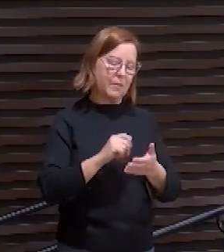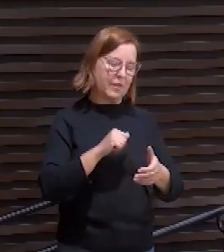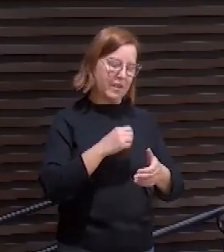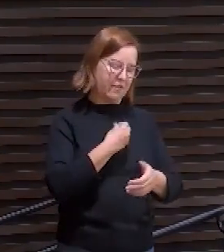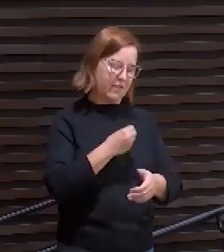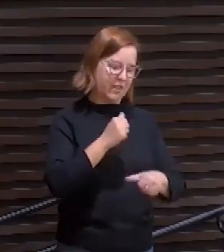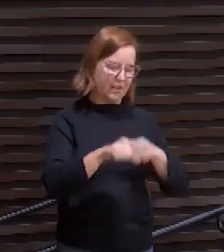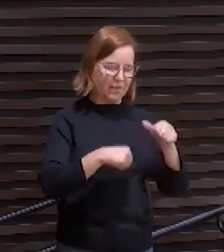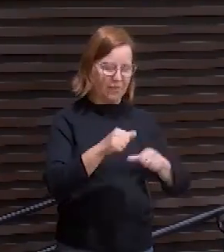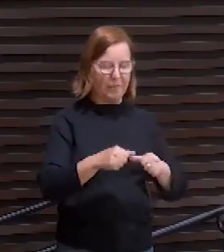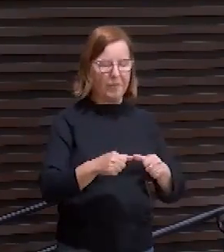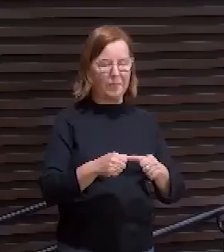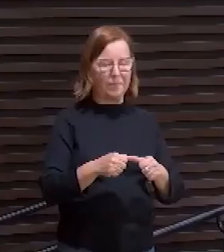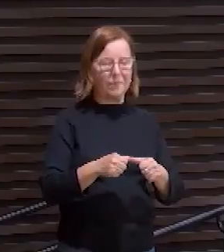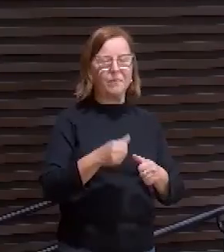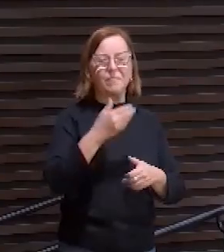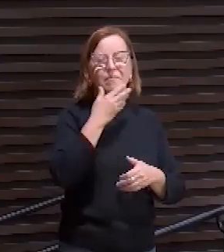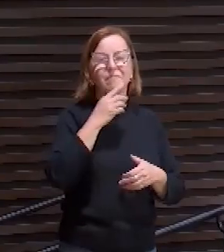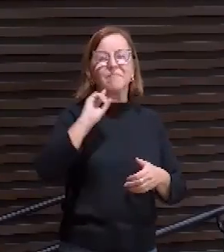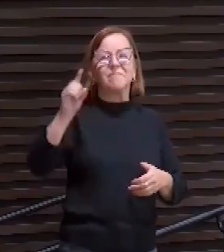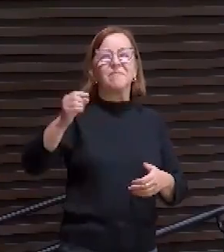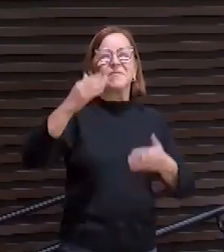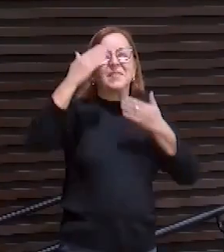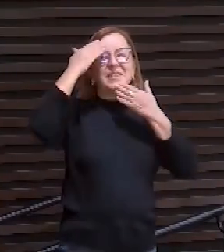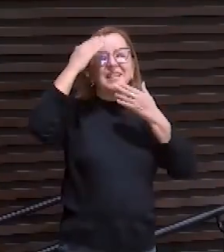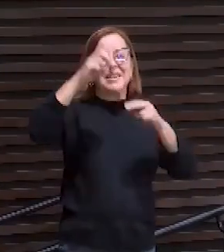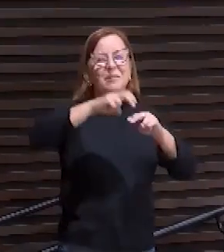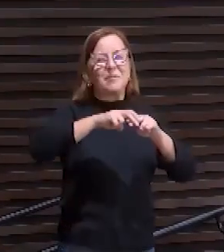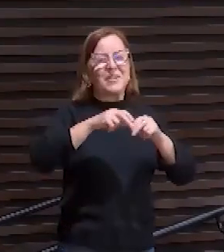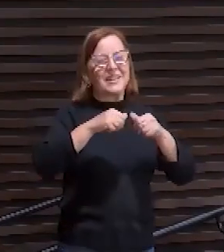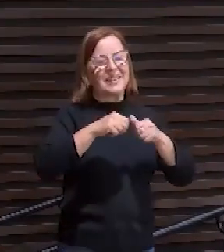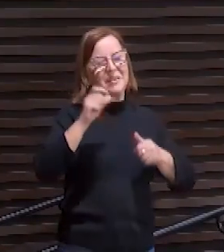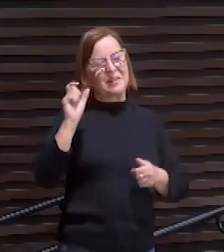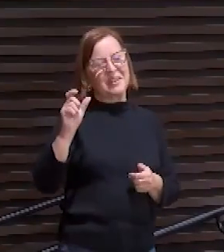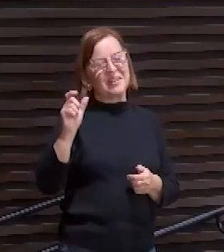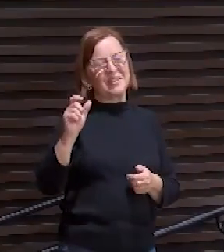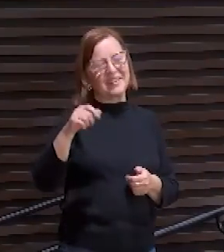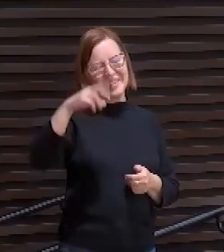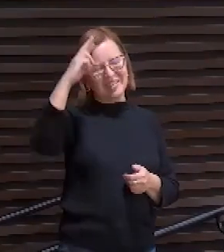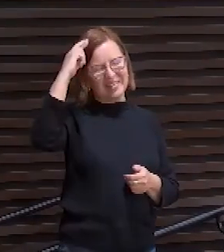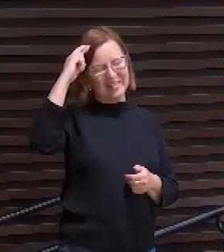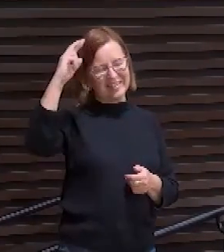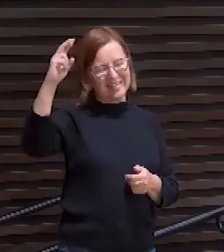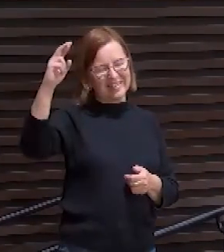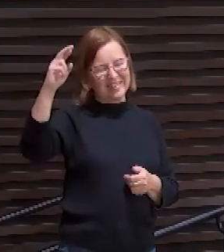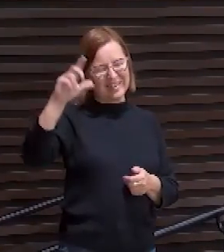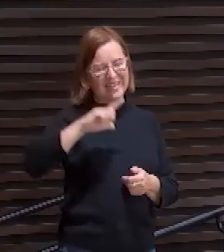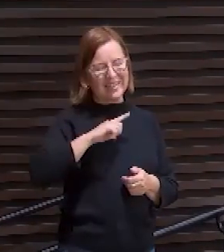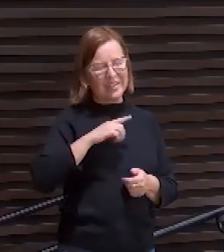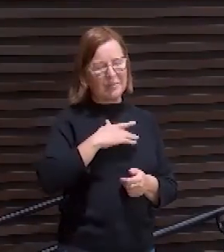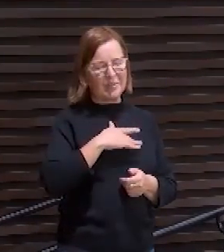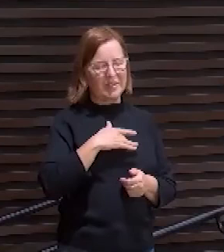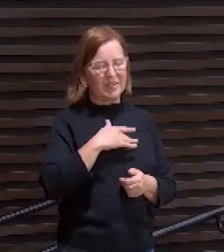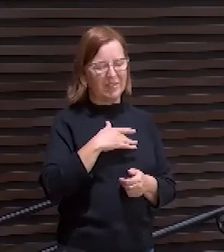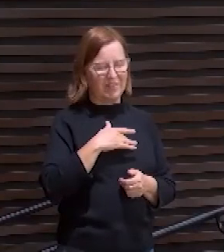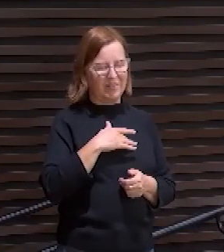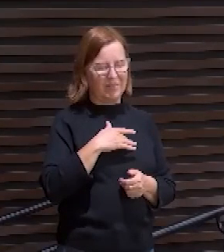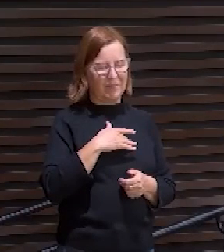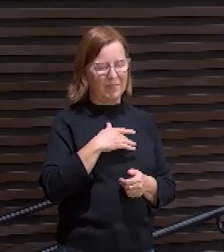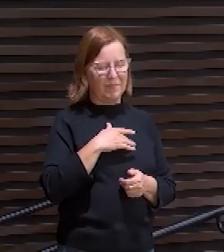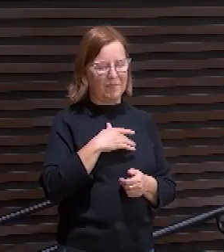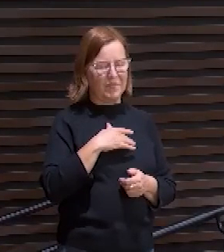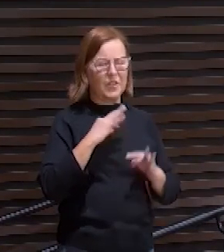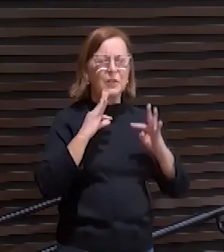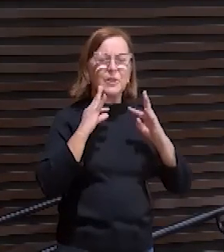Pai, nós te damos graças por essa palavra. Que o Senhor tenha misericórdia, Pai, de